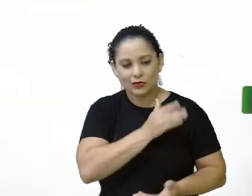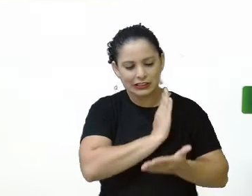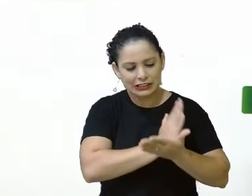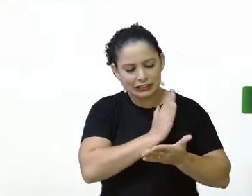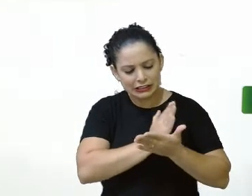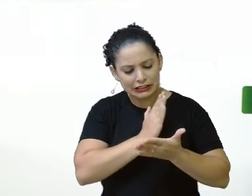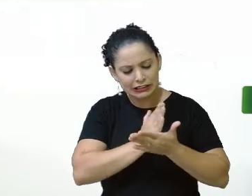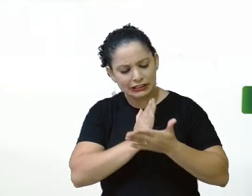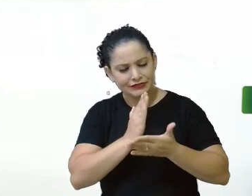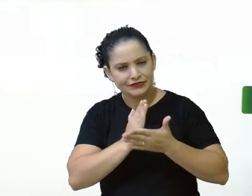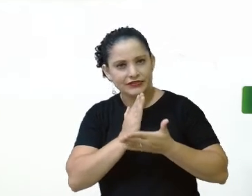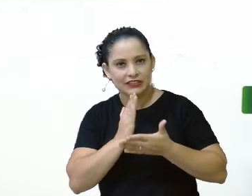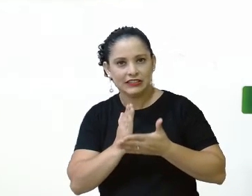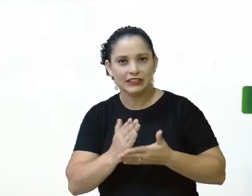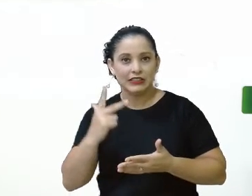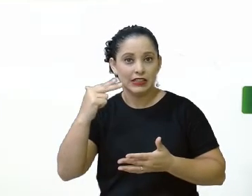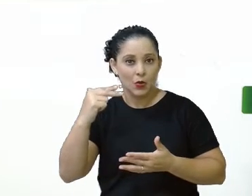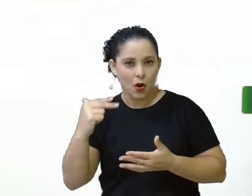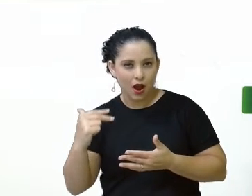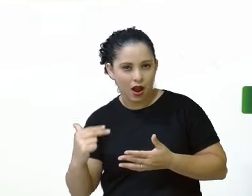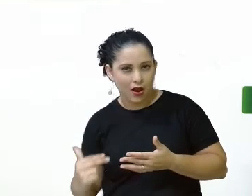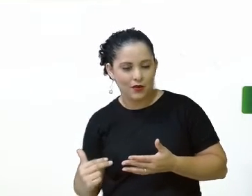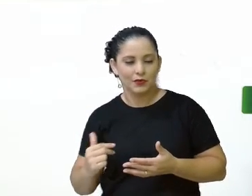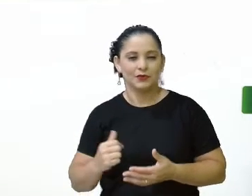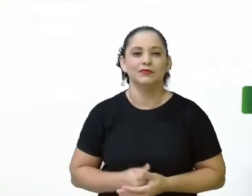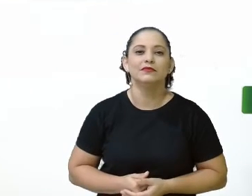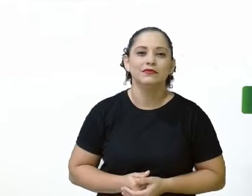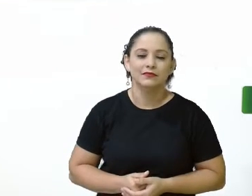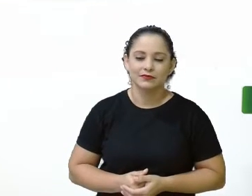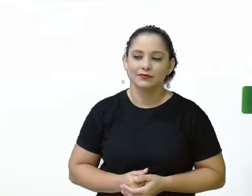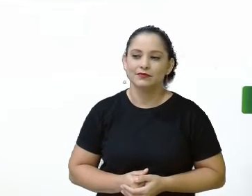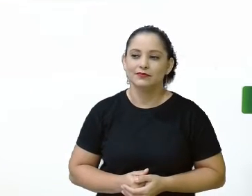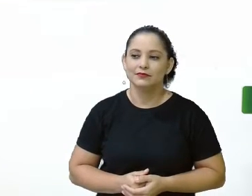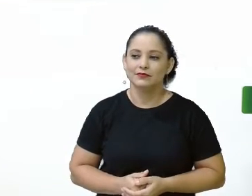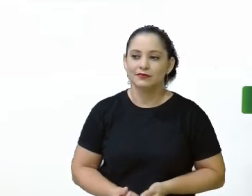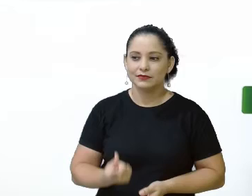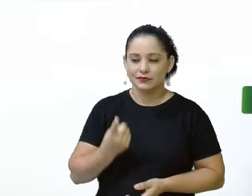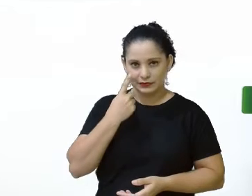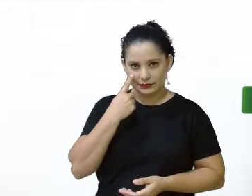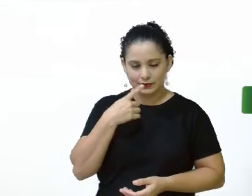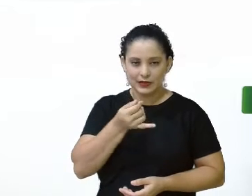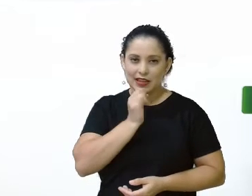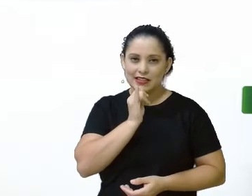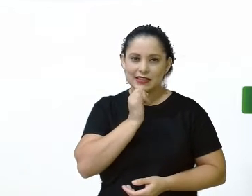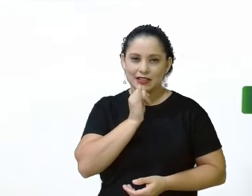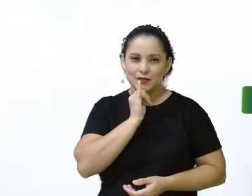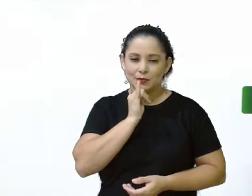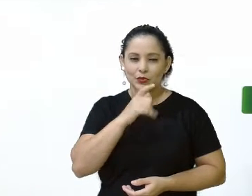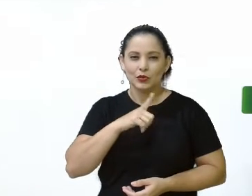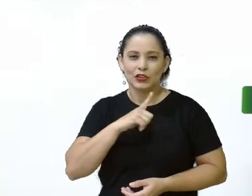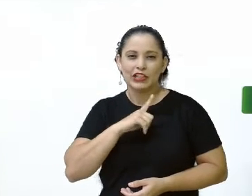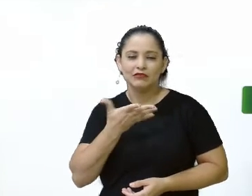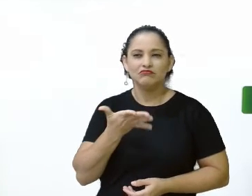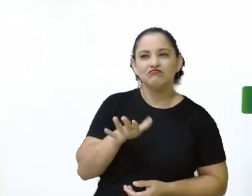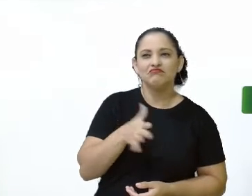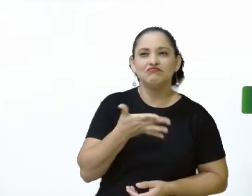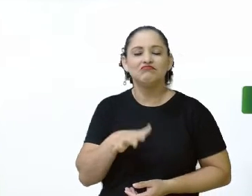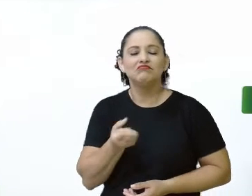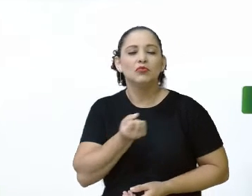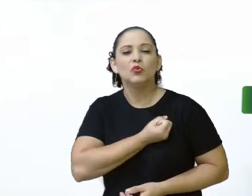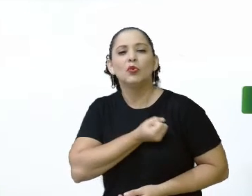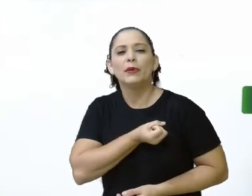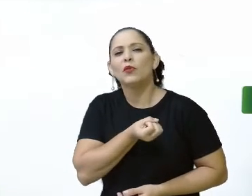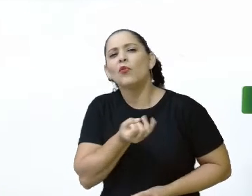em partes iguais. Vamos lá. Vamos dizer que eu tenho, deixa eu ver, diz aí para mim um